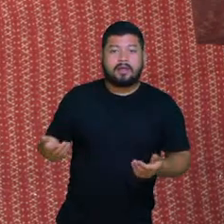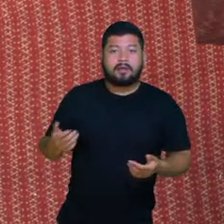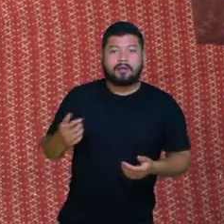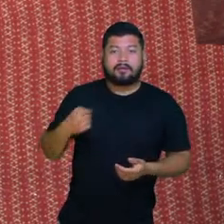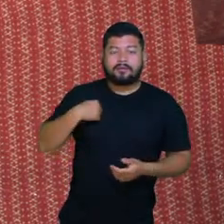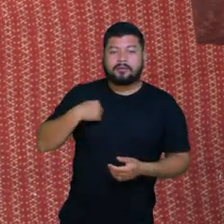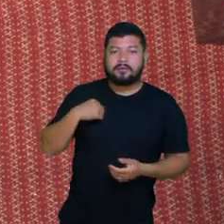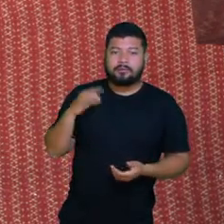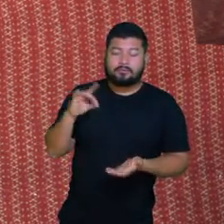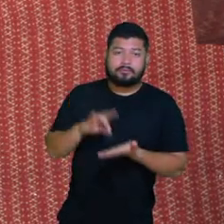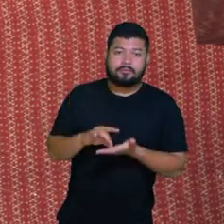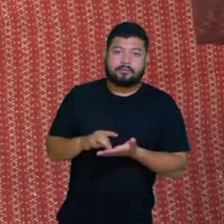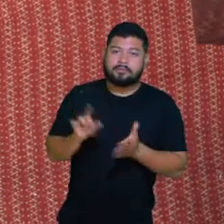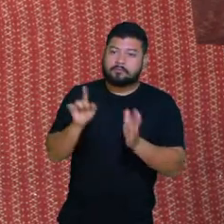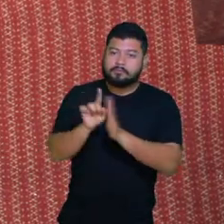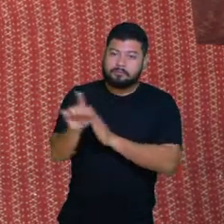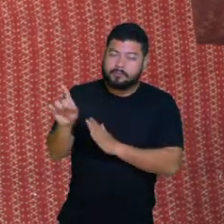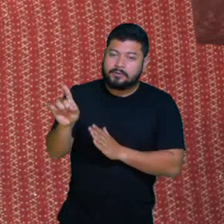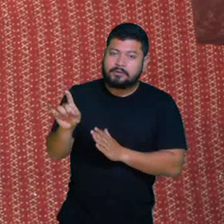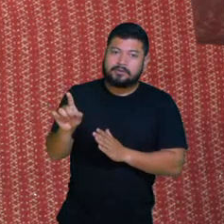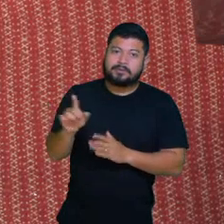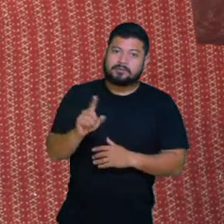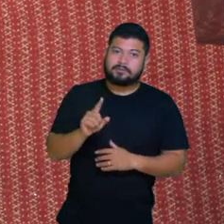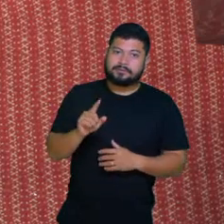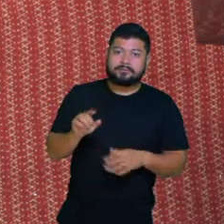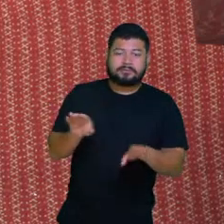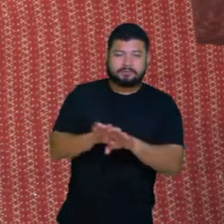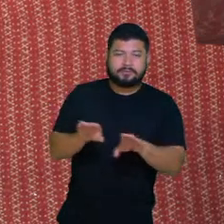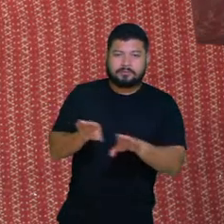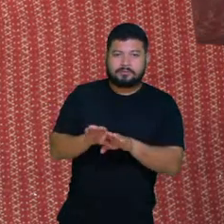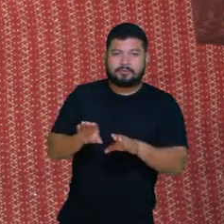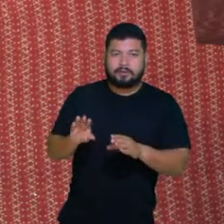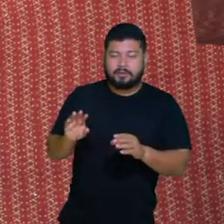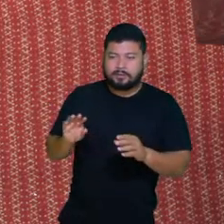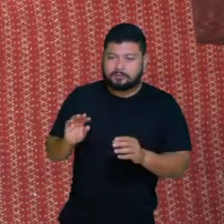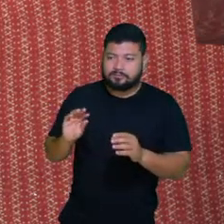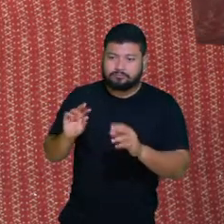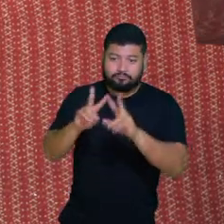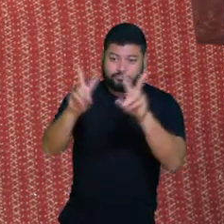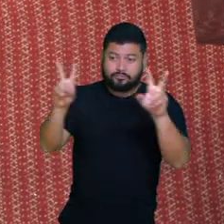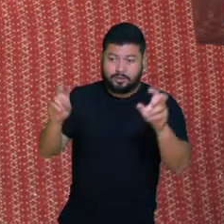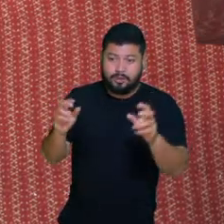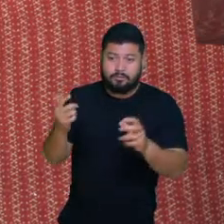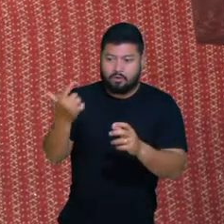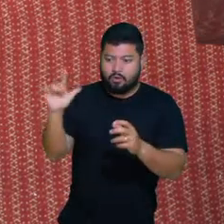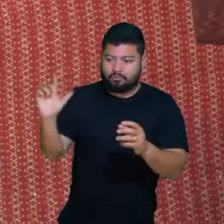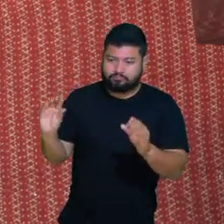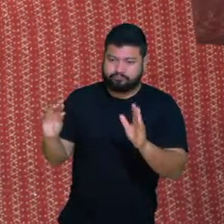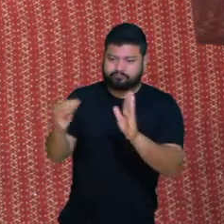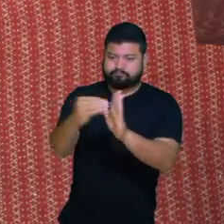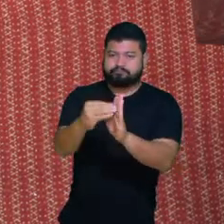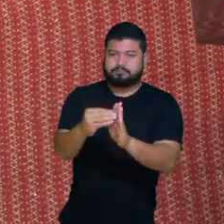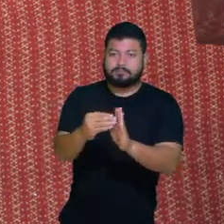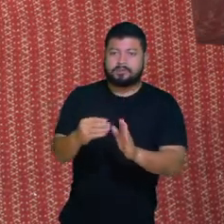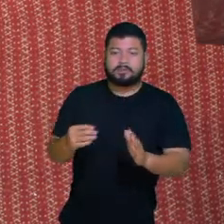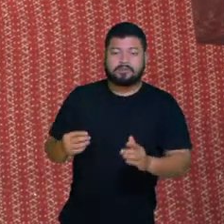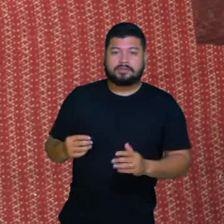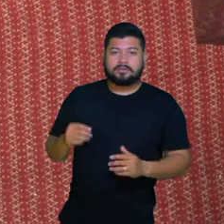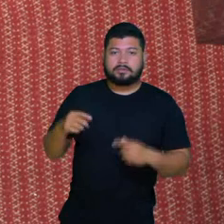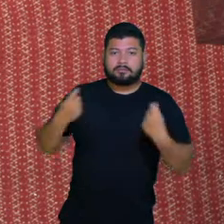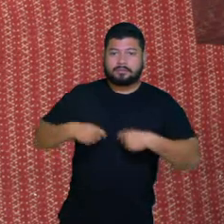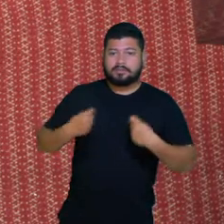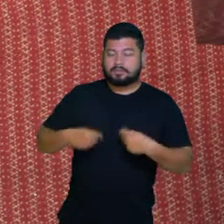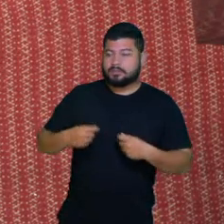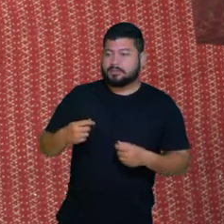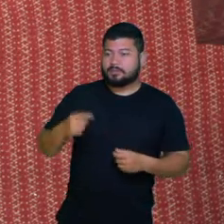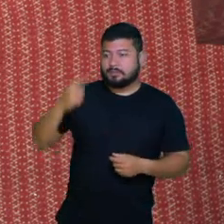verdade não fazer uma pergunta mas colocar mais uma pauta aí na mesa né Eh a gente precisa lembrar do plano Estadual de